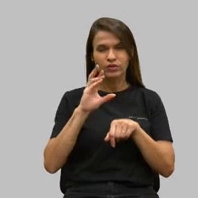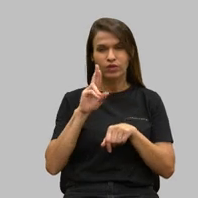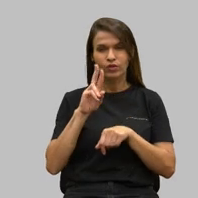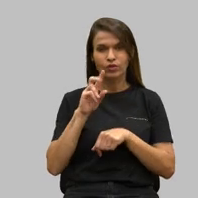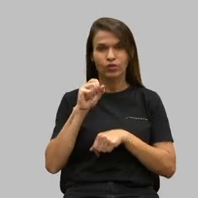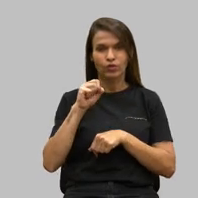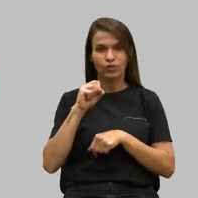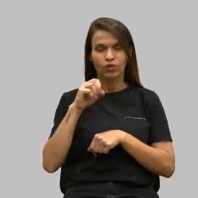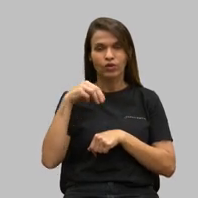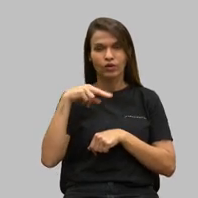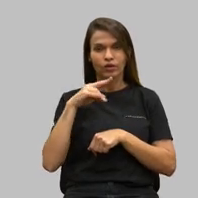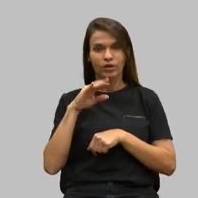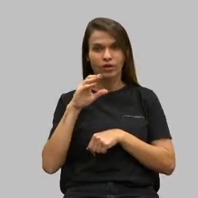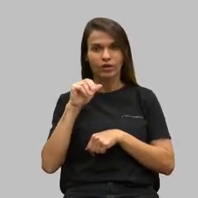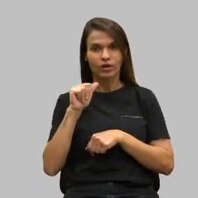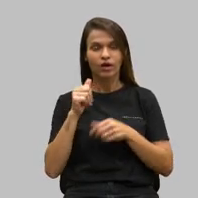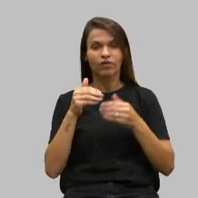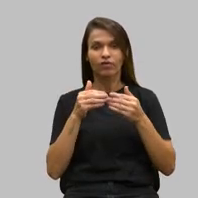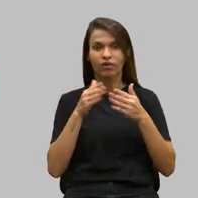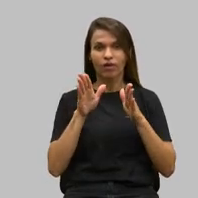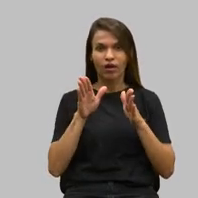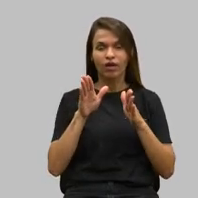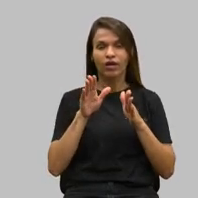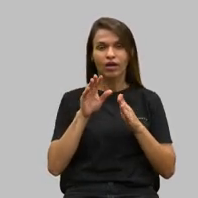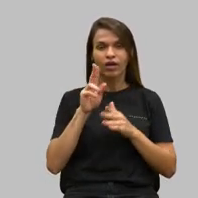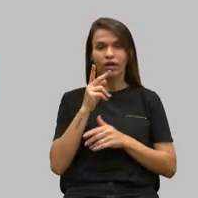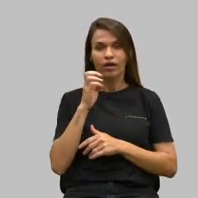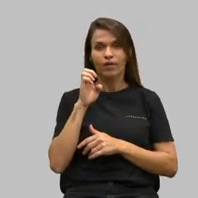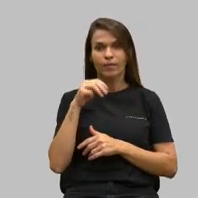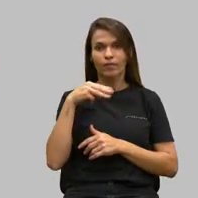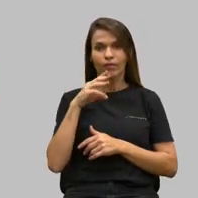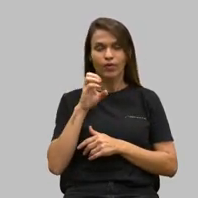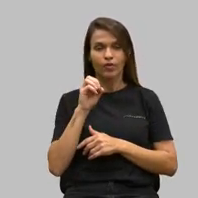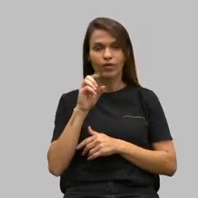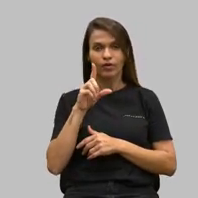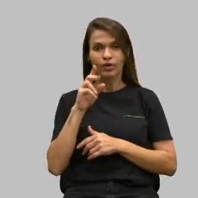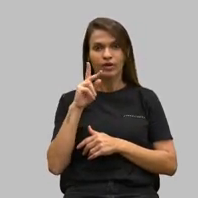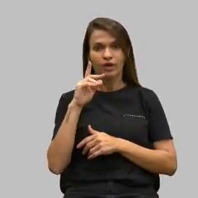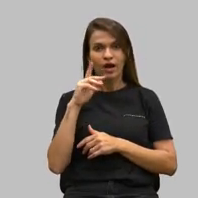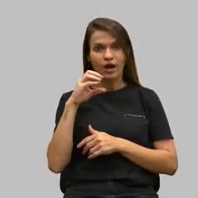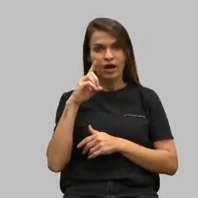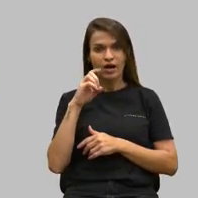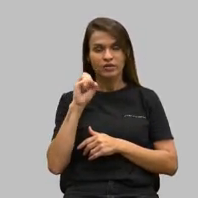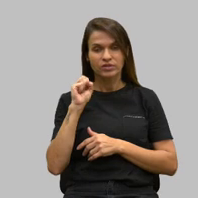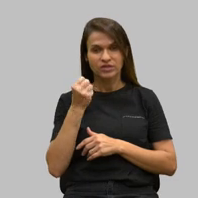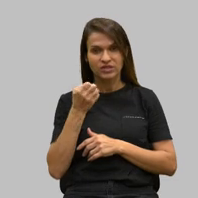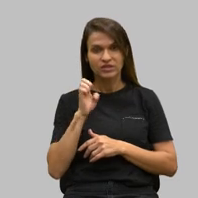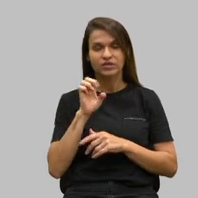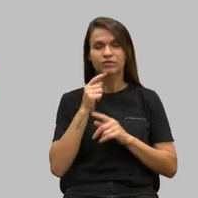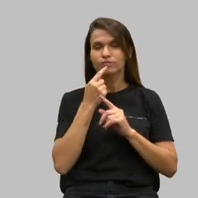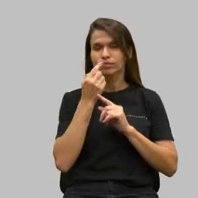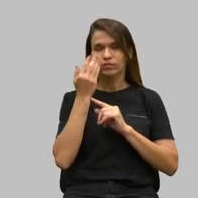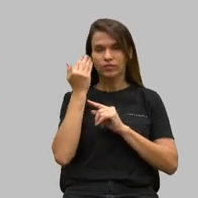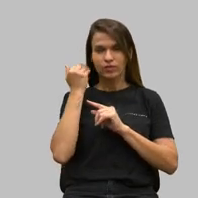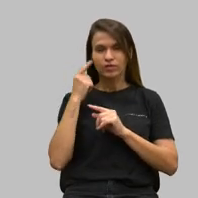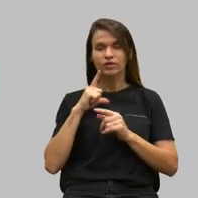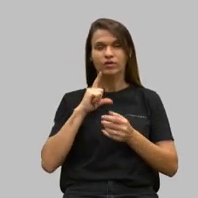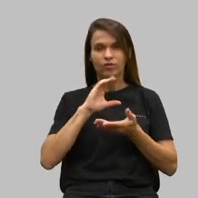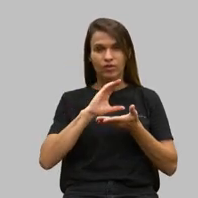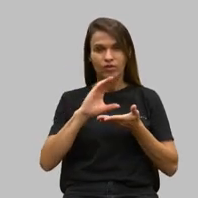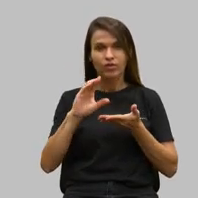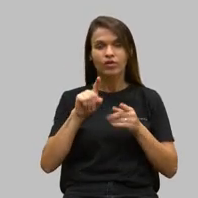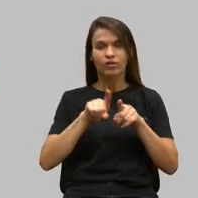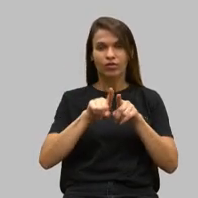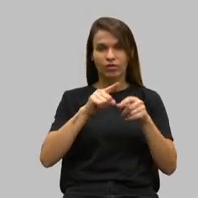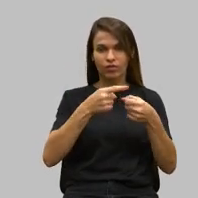nós vamos abrir hemodiálise em vazios que nós temos estabelecido. Recentemente, a Nanuque recebeu o recurso. Águas Formosas devem